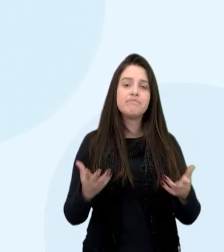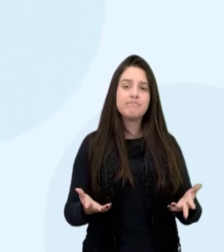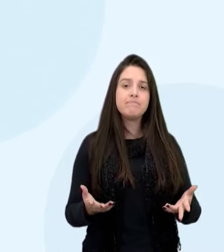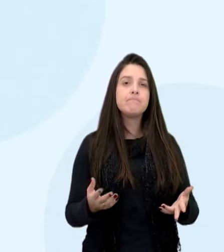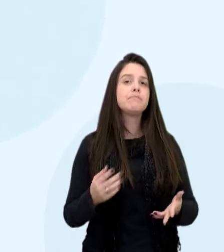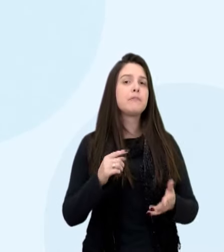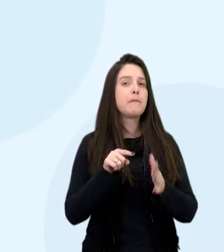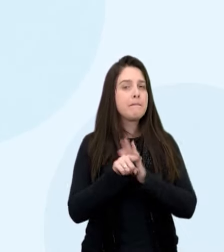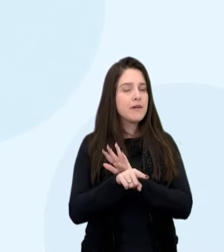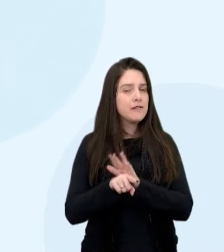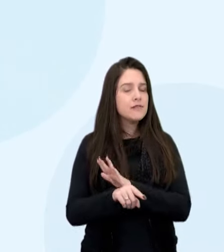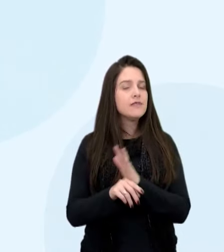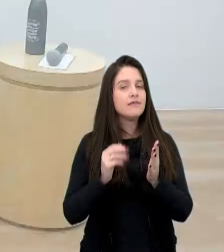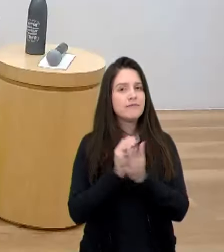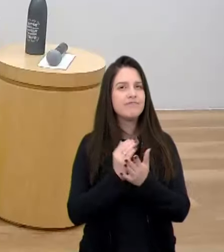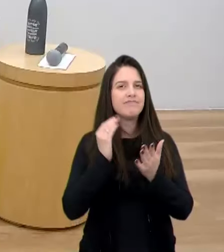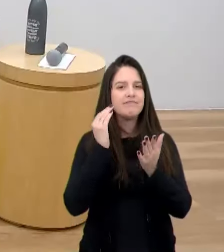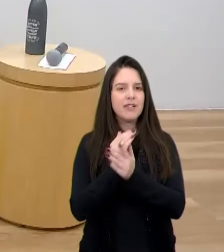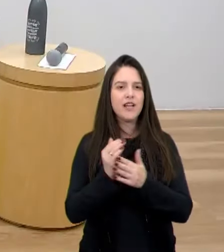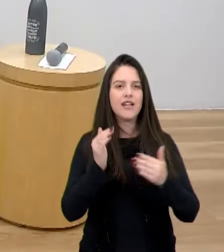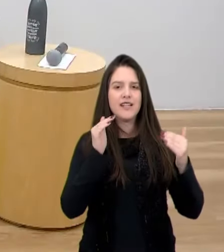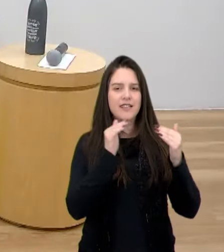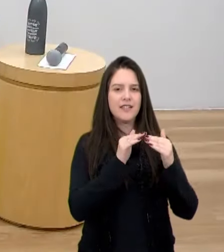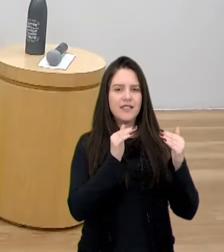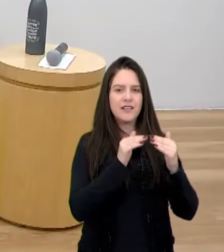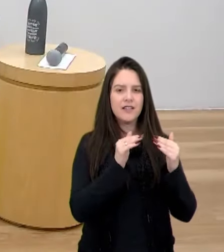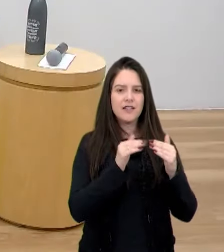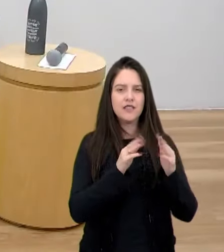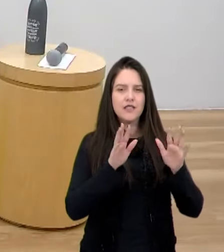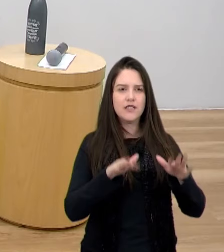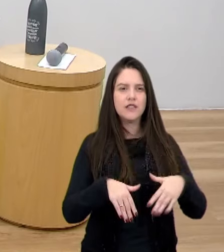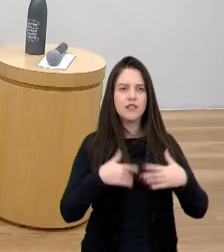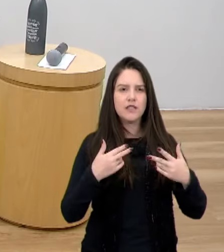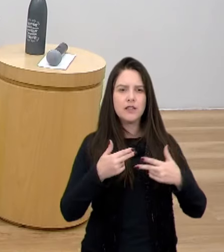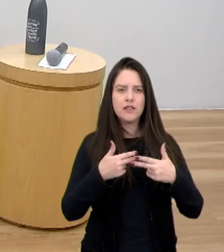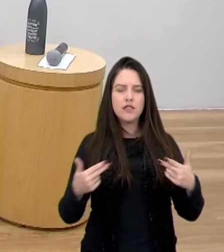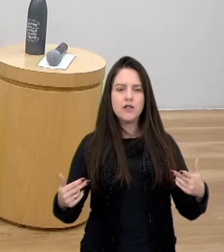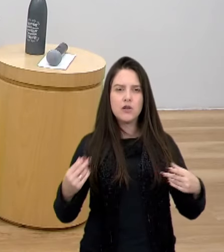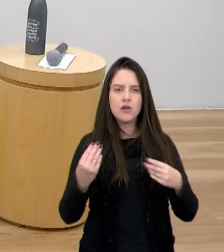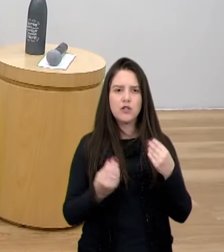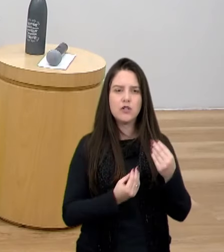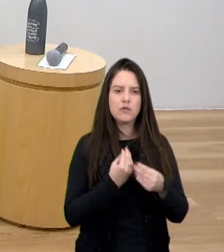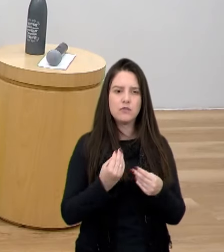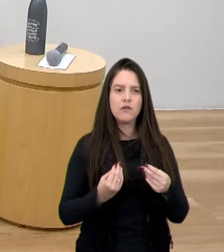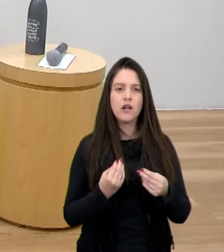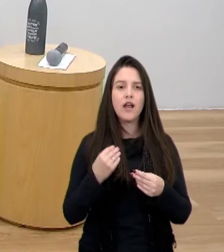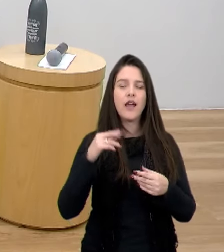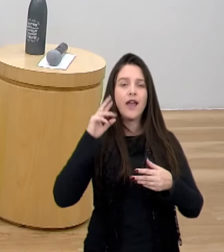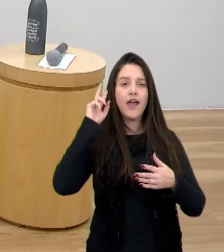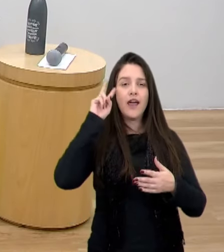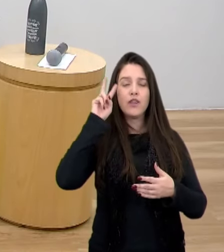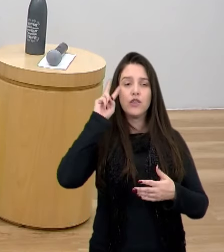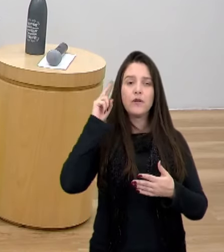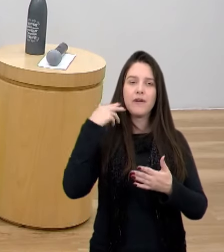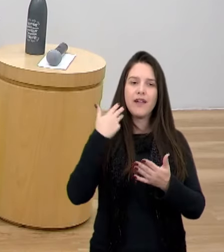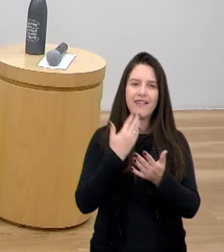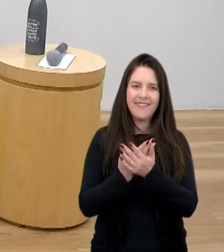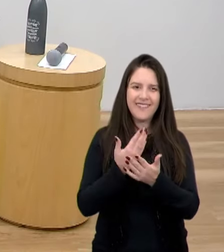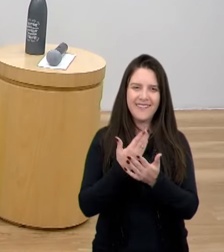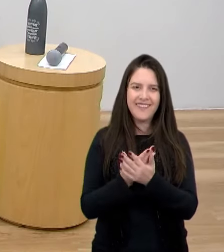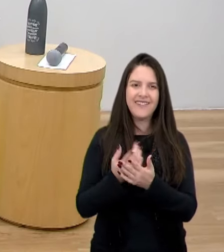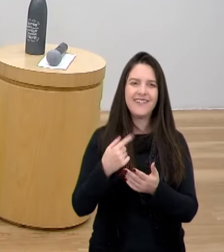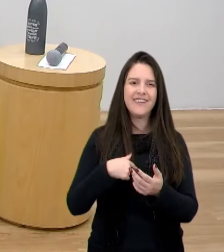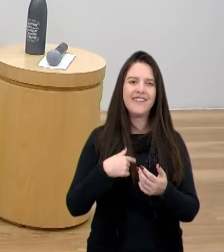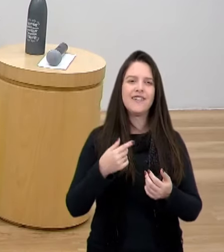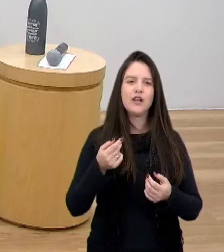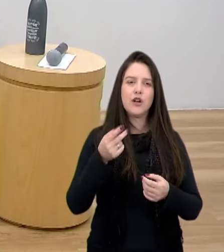Vale a pesquisa também. Exatamente, vale aí a pesquisa, né? Então vale aí também voltar na nossa aula, né? Exato. Voltar